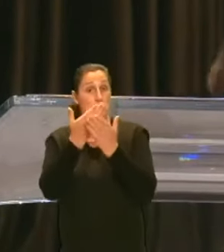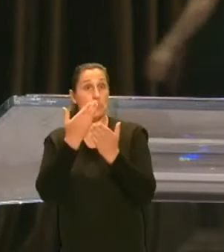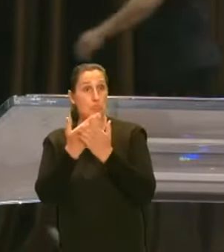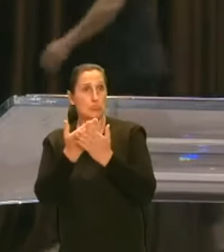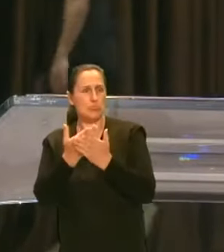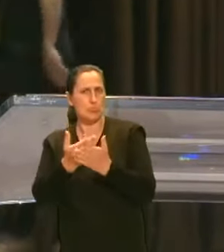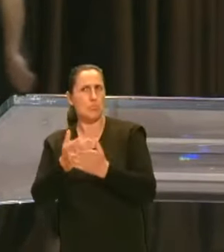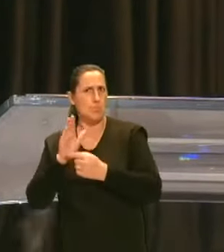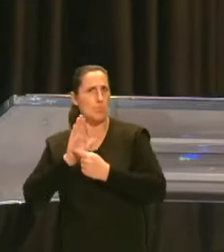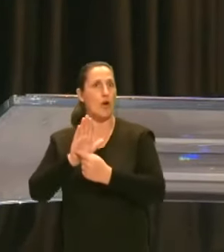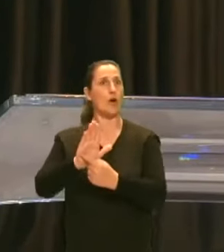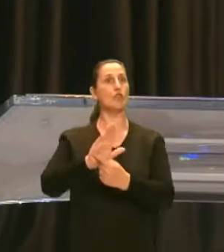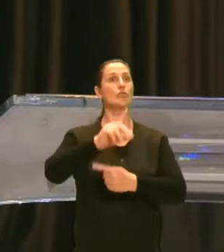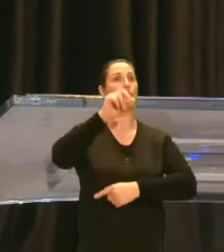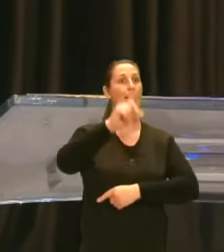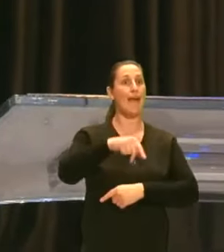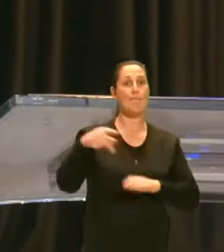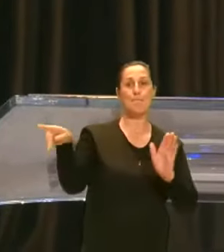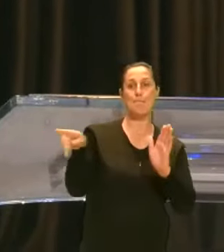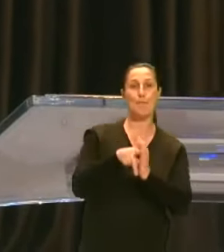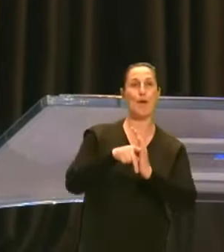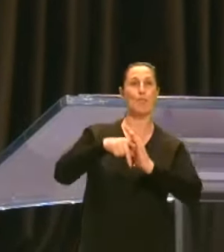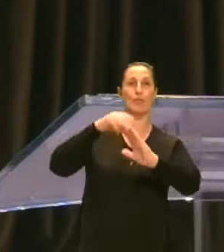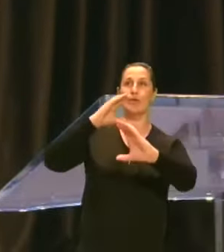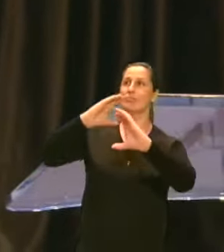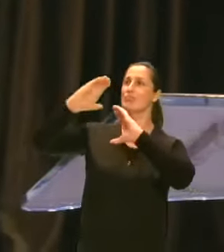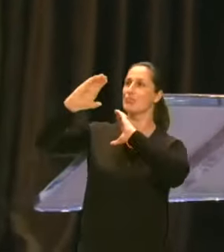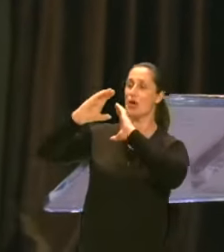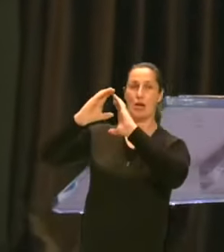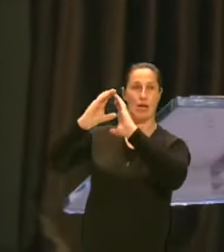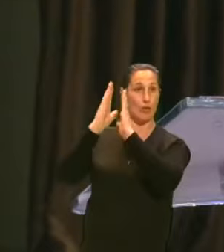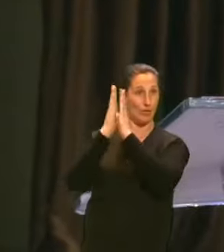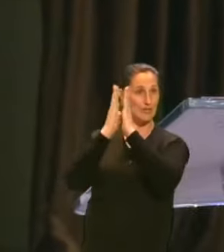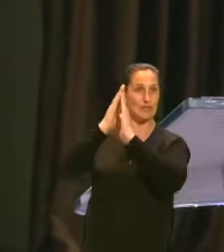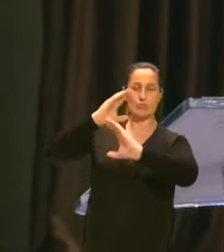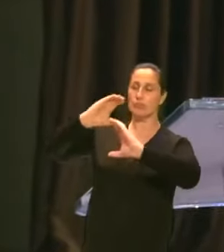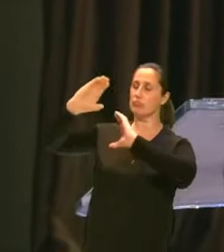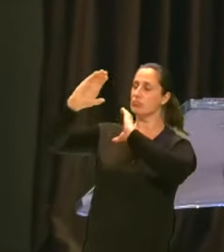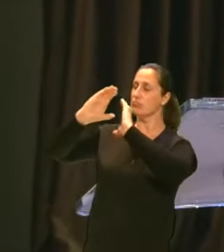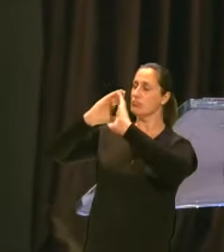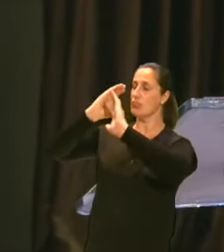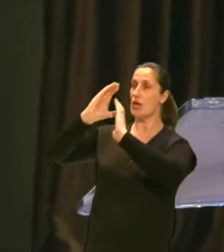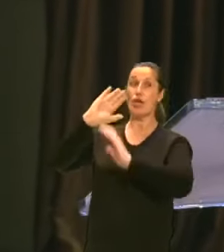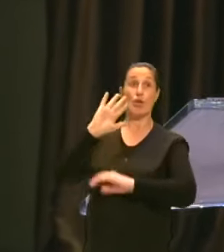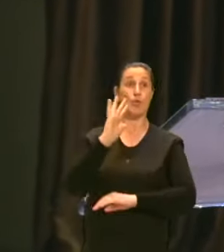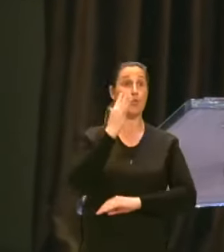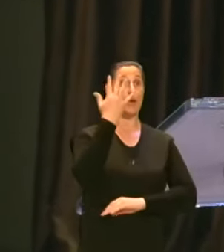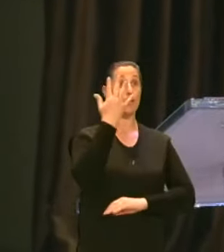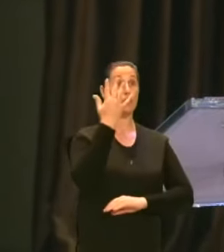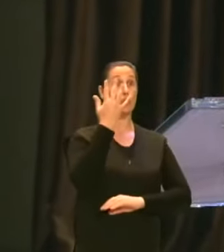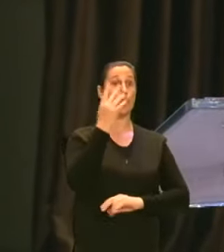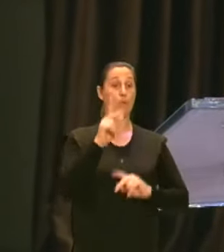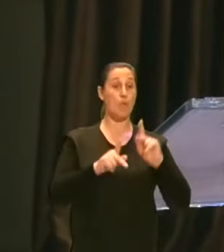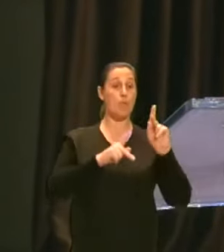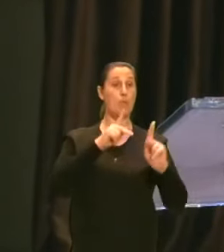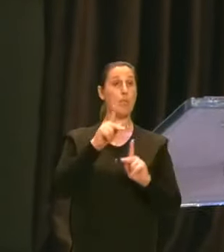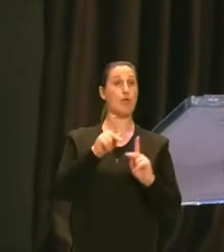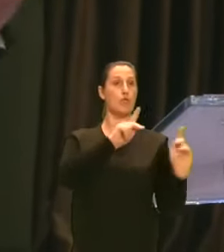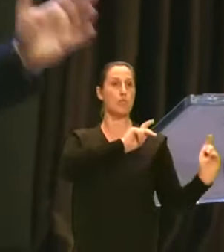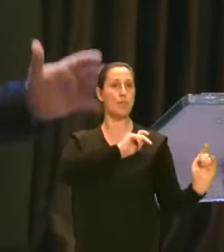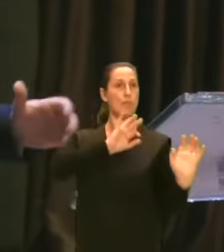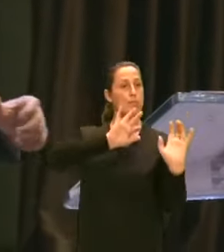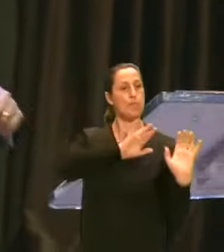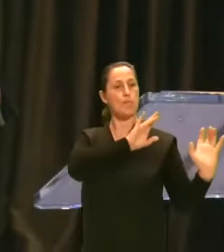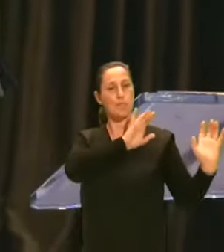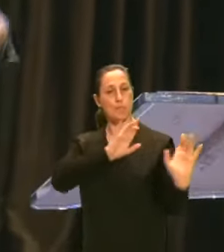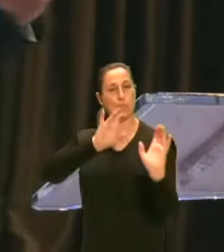eram cantados, os salmos são canções, orações, e eles eram cantados quando o povo ia para Jerusalém. Eles